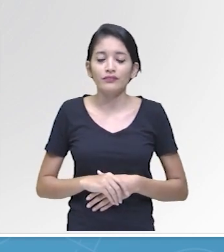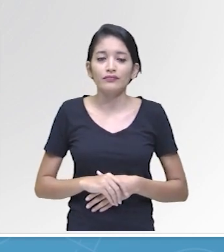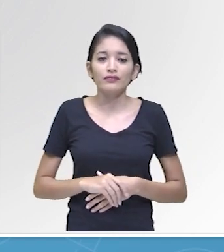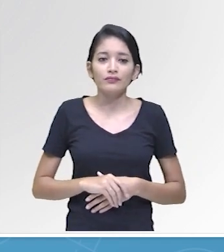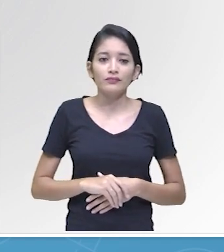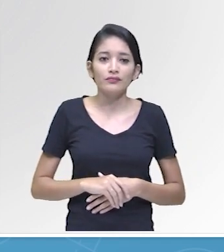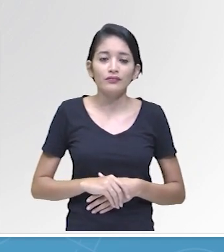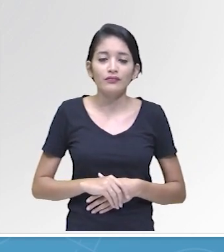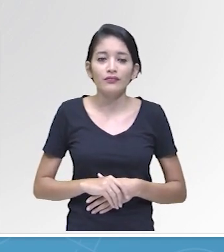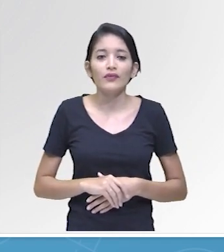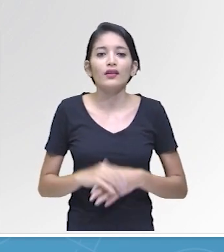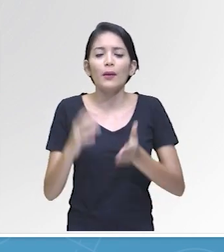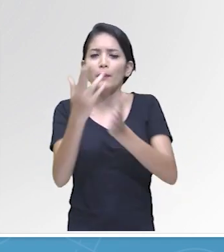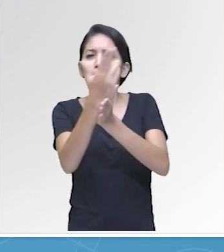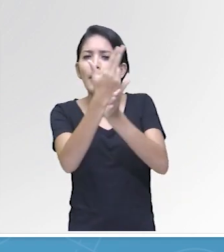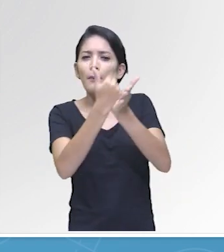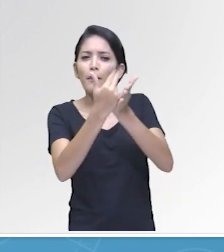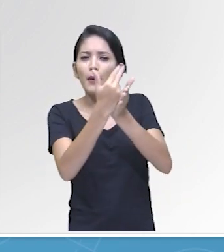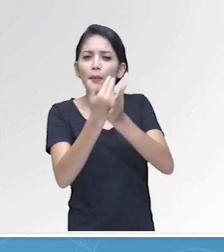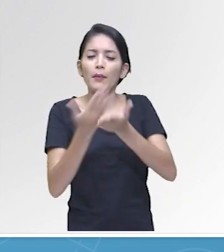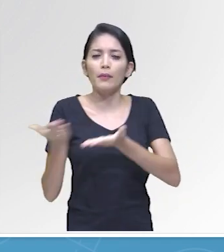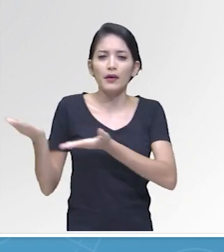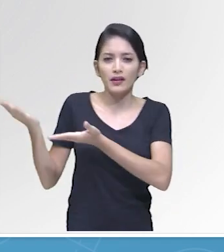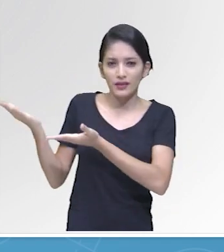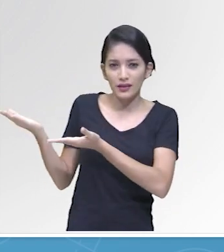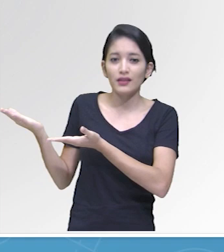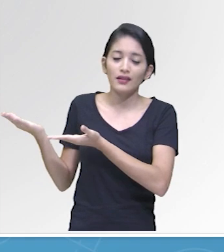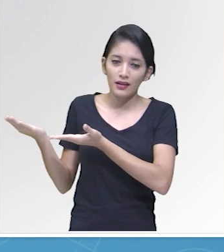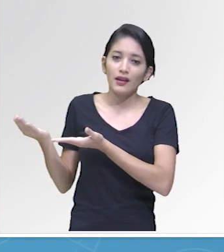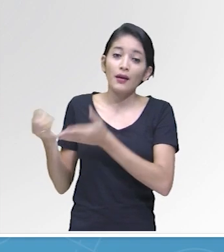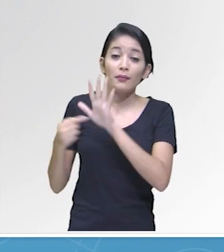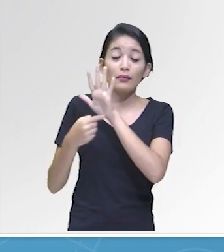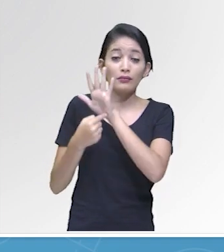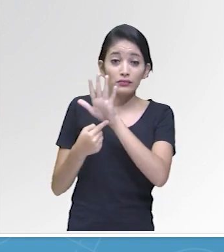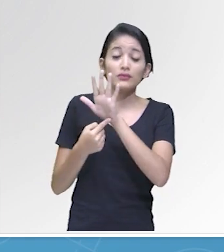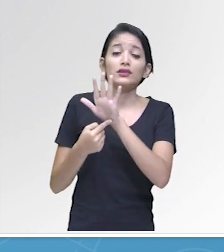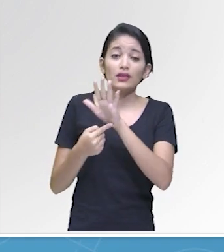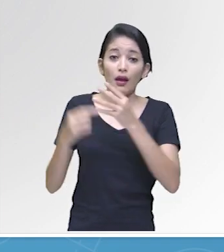o nosso desenho. Isso aqui é uma exemplificação de célula